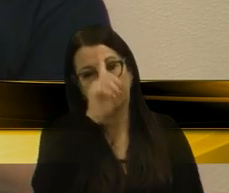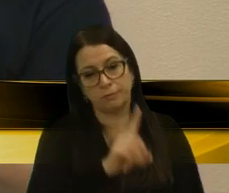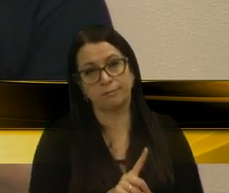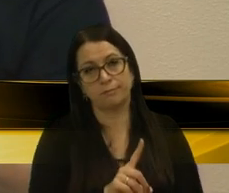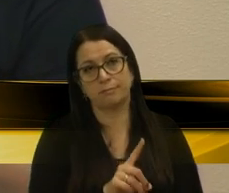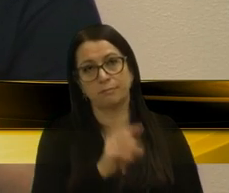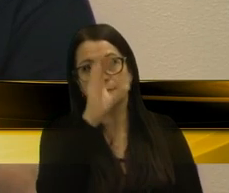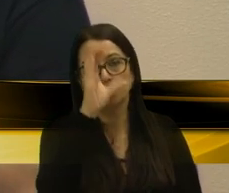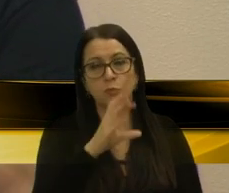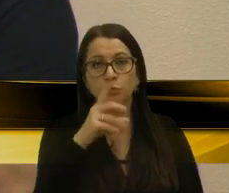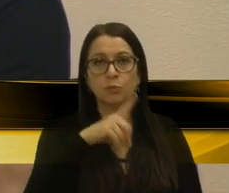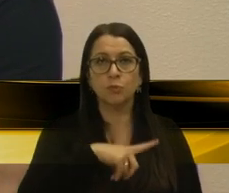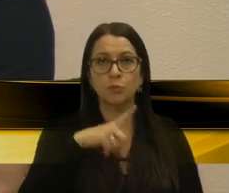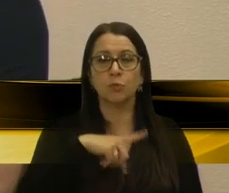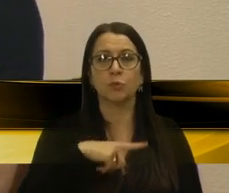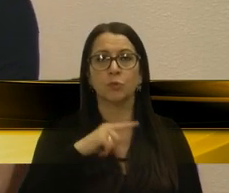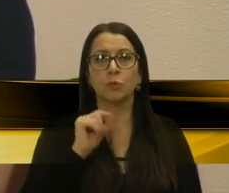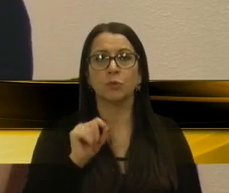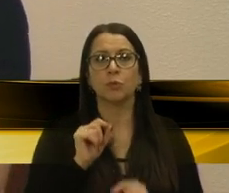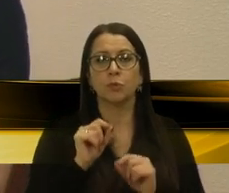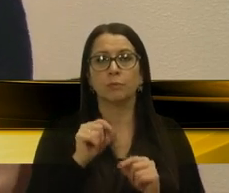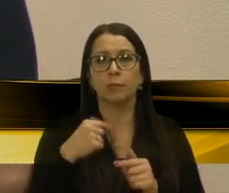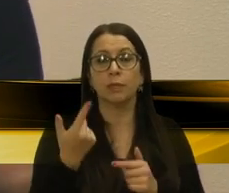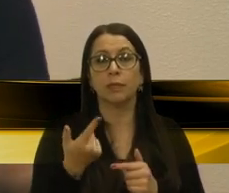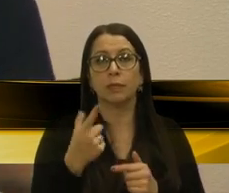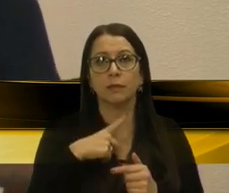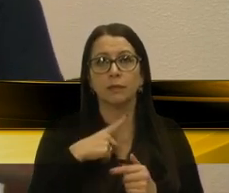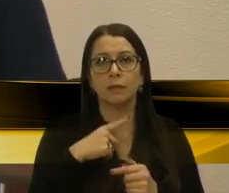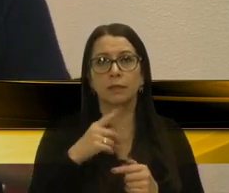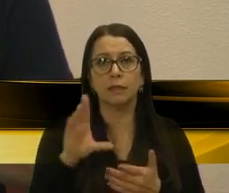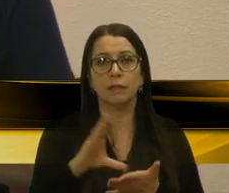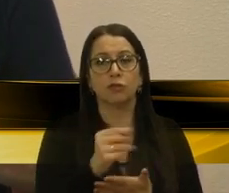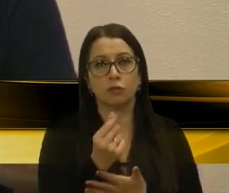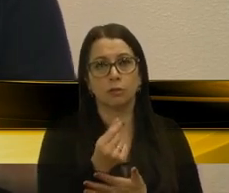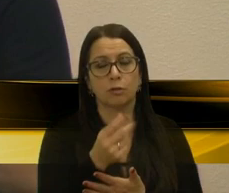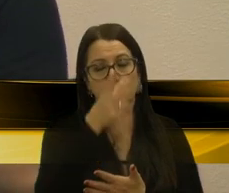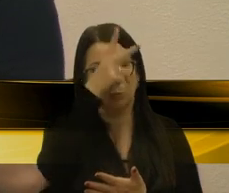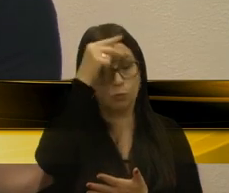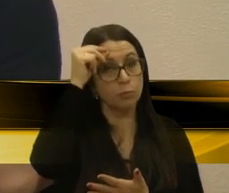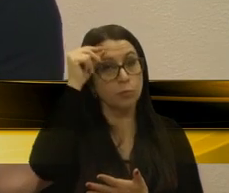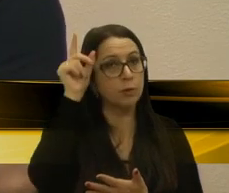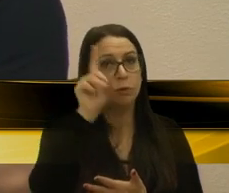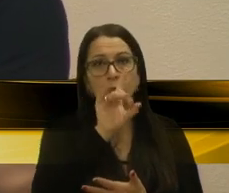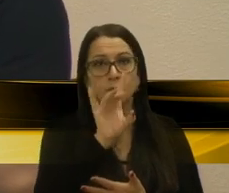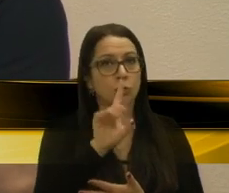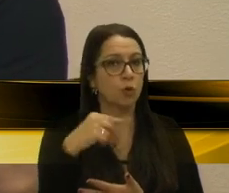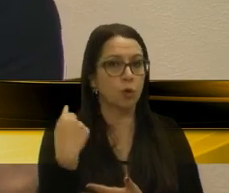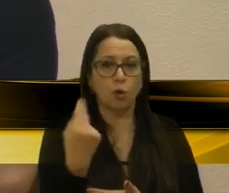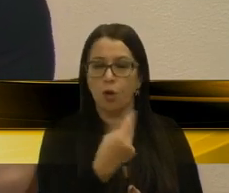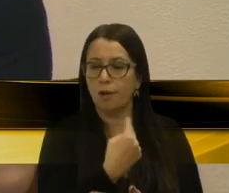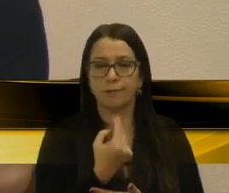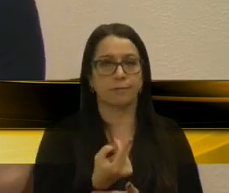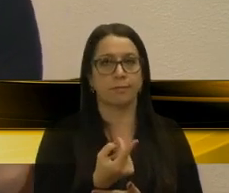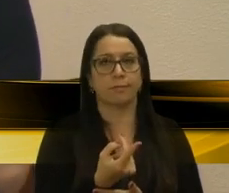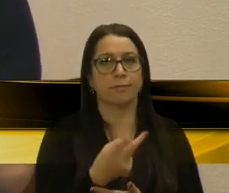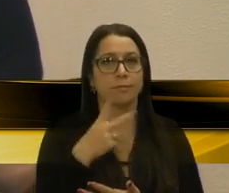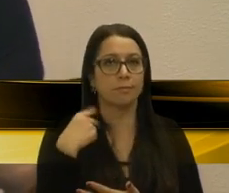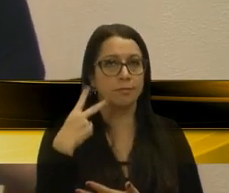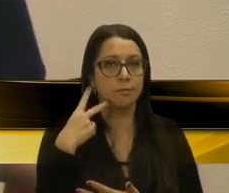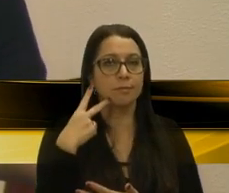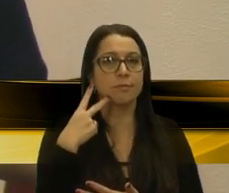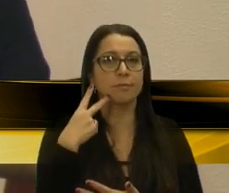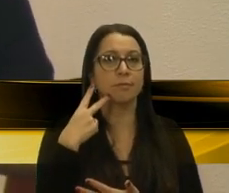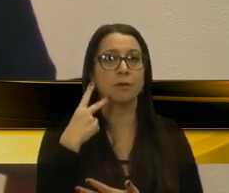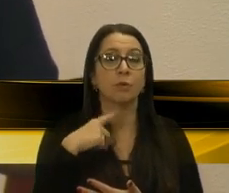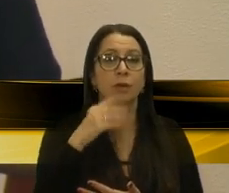que o cidadão tem em relação a quem recebe recursos públicos. E não somos só nós que somos vereadores